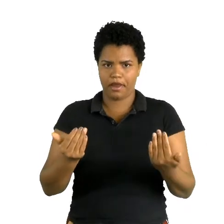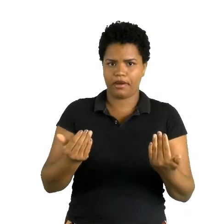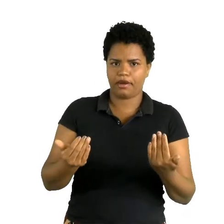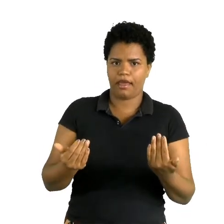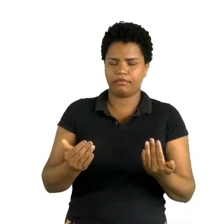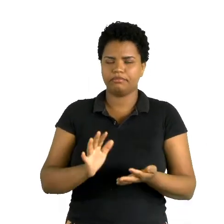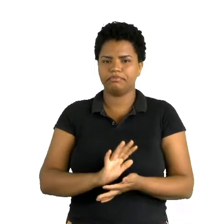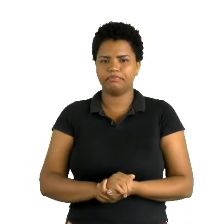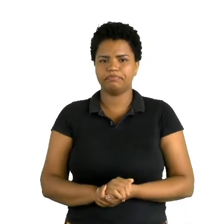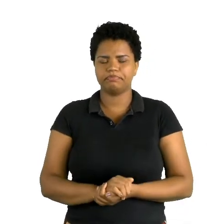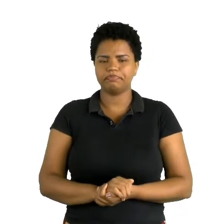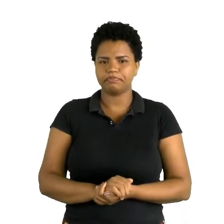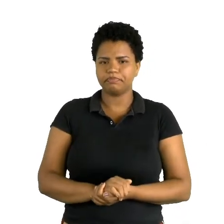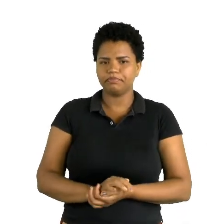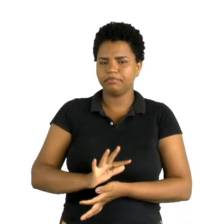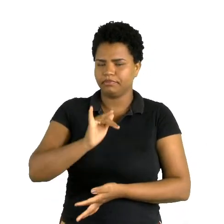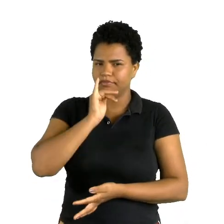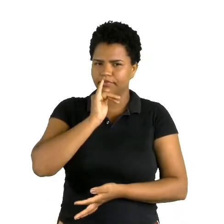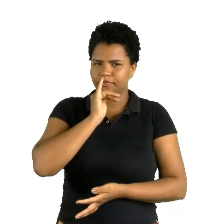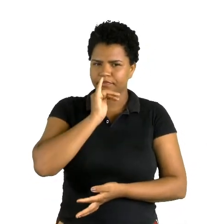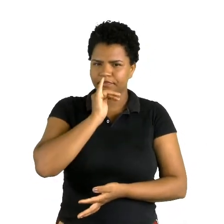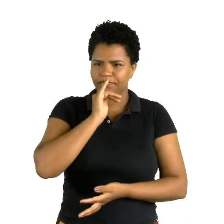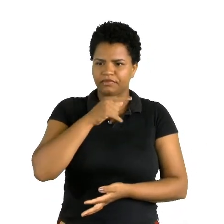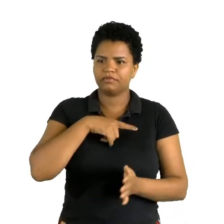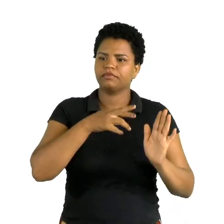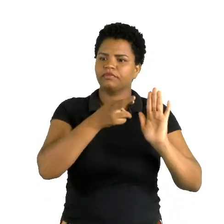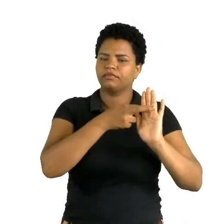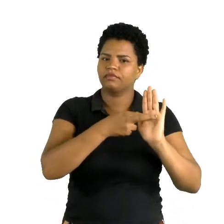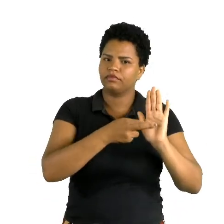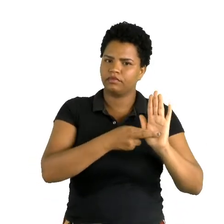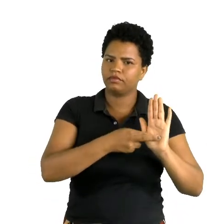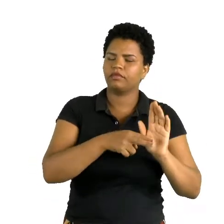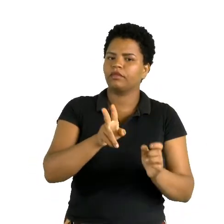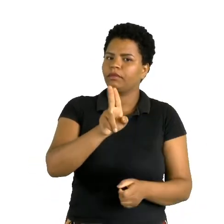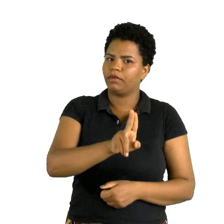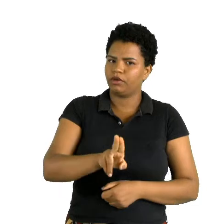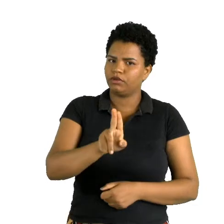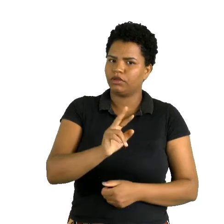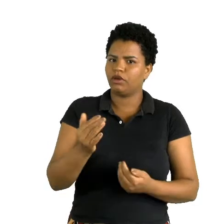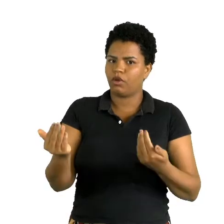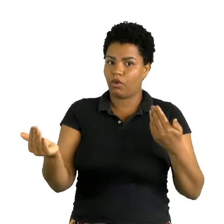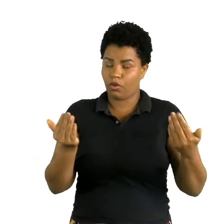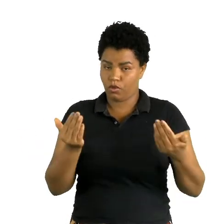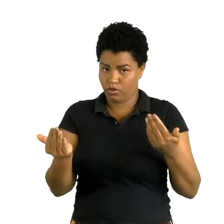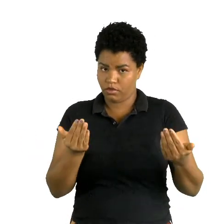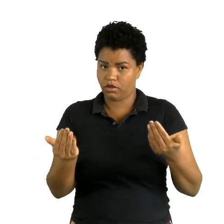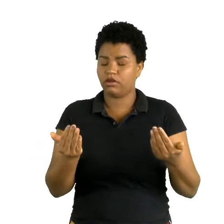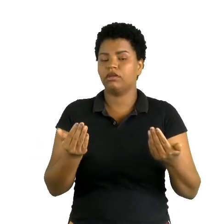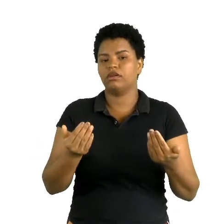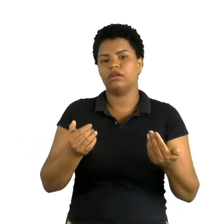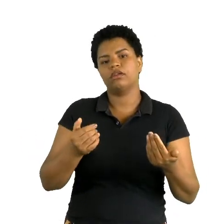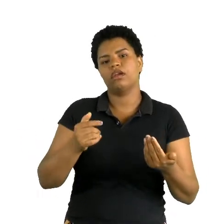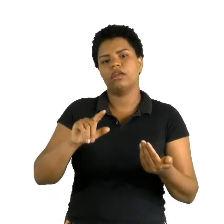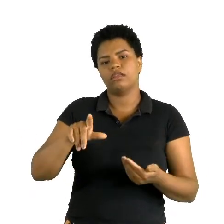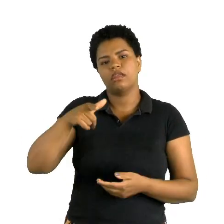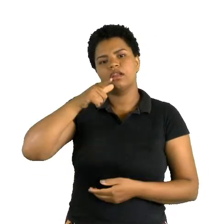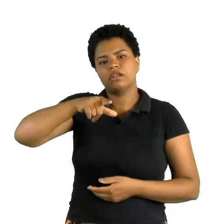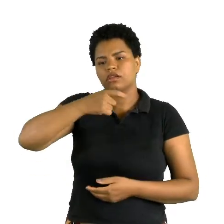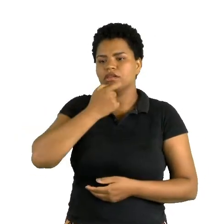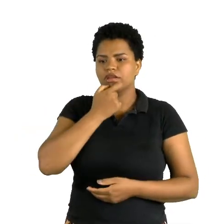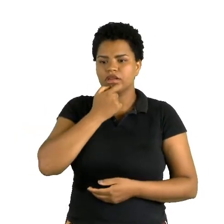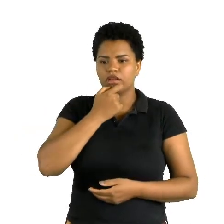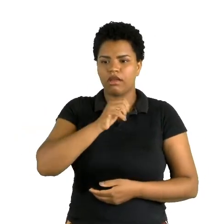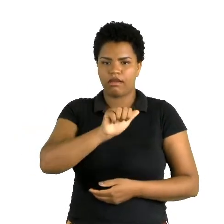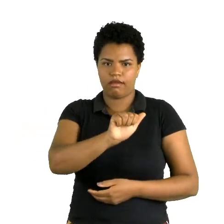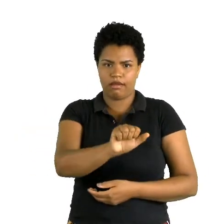nós temos aqui a nossa regrinha para a gente utilizar esse comparativo de igualdade na língua inglesa. Has, que